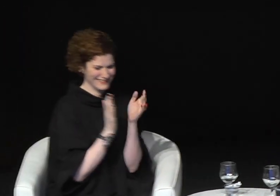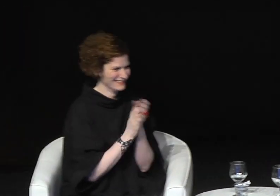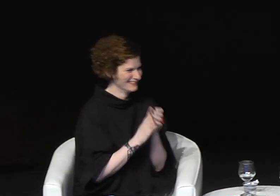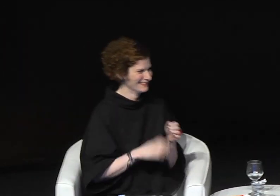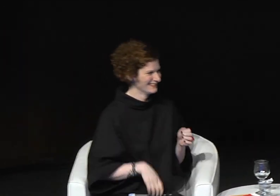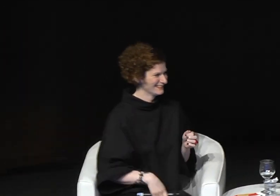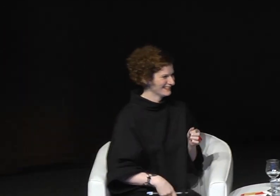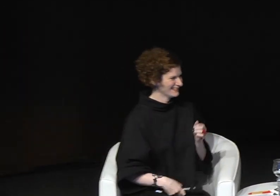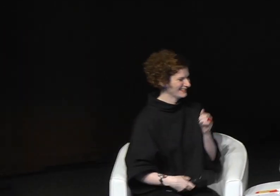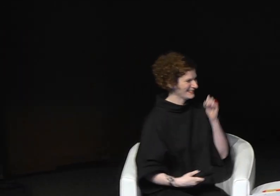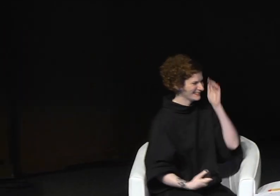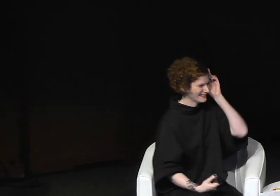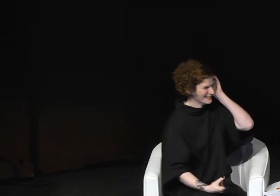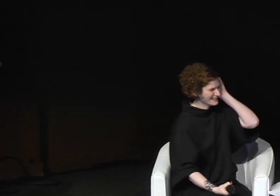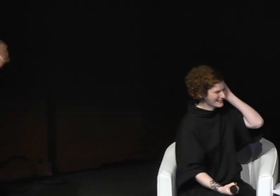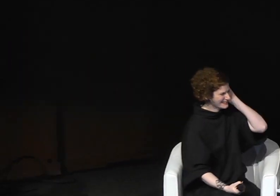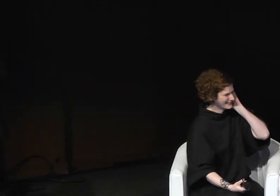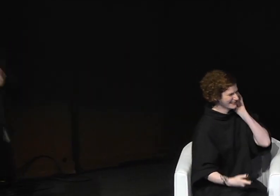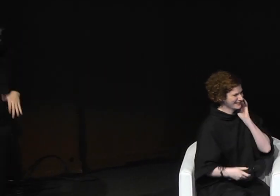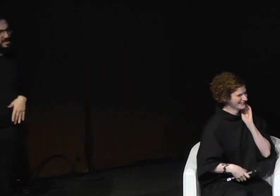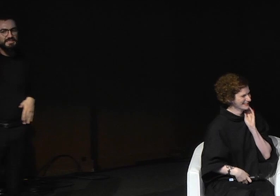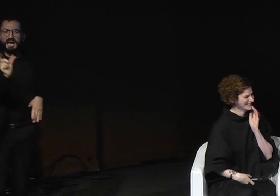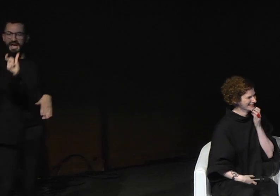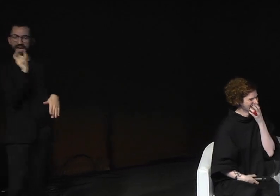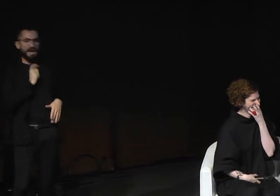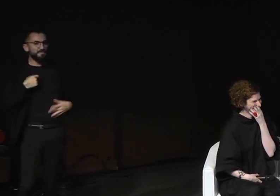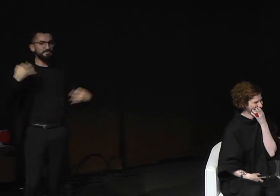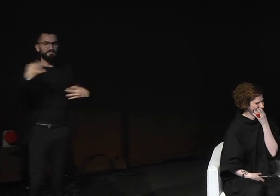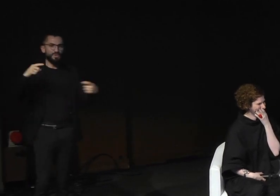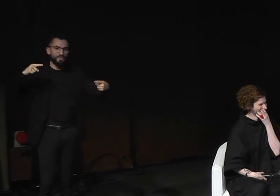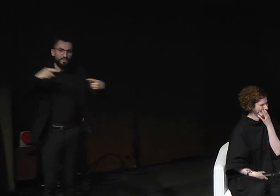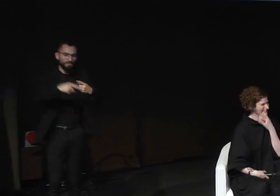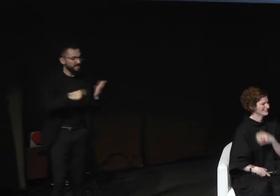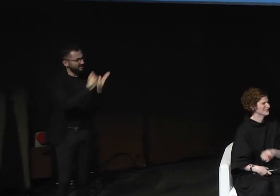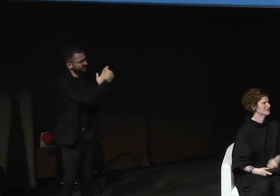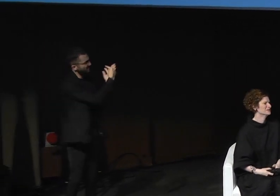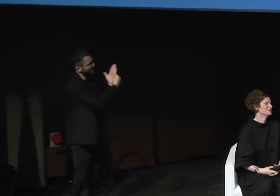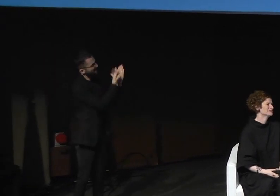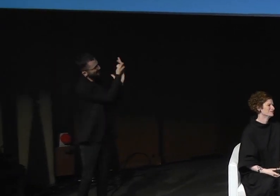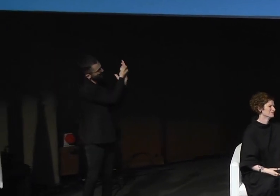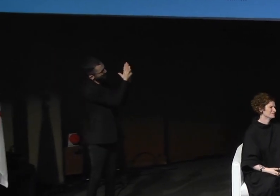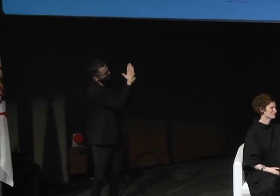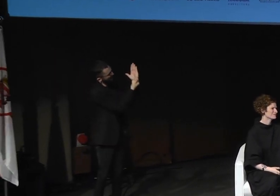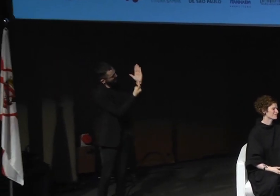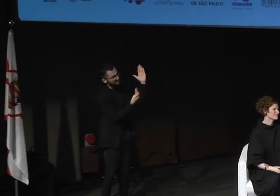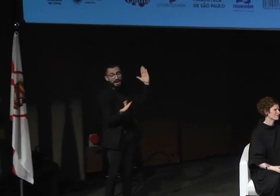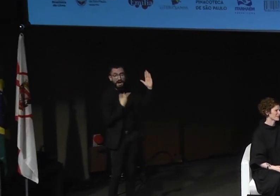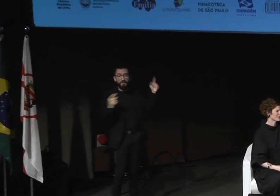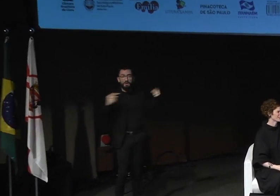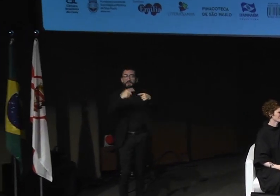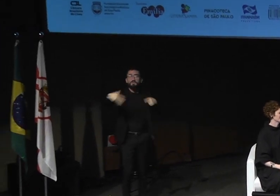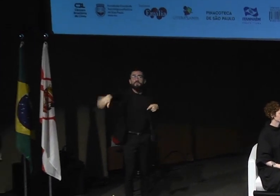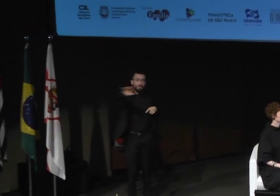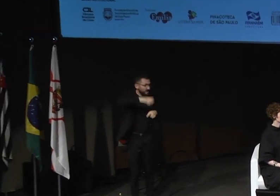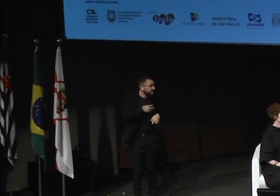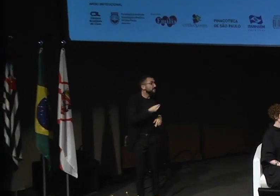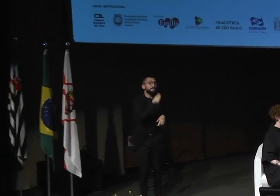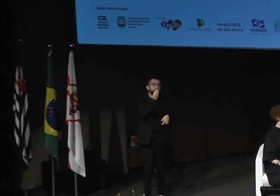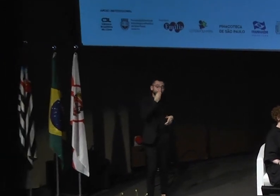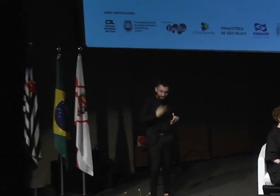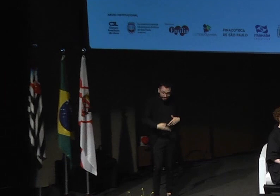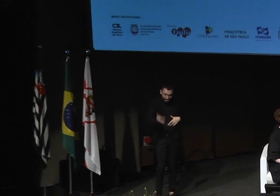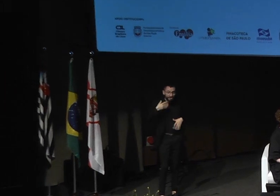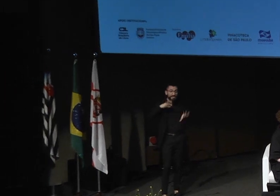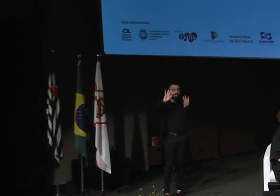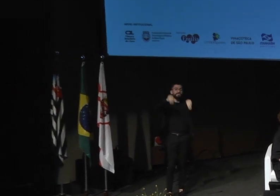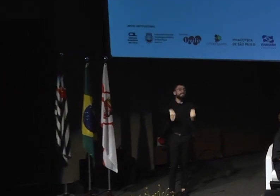de poeta é o que todos vocês têm. Uma rima dos poetas é a glória, pois podia ser assim o final da